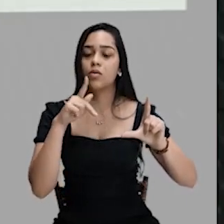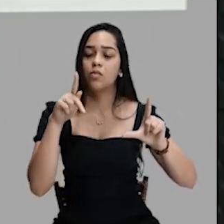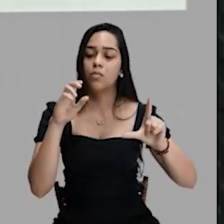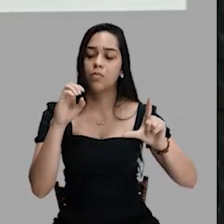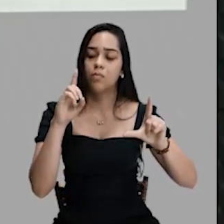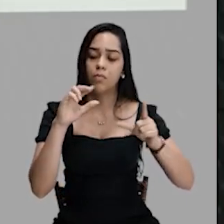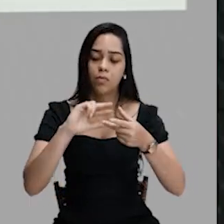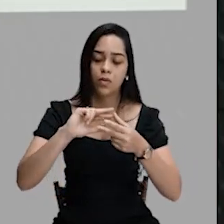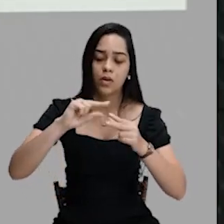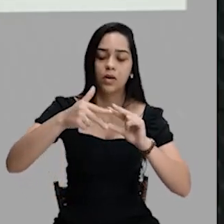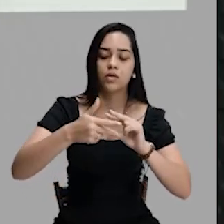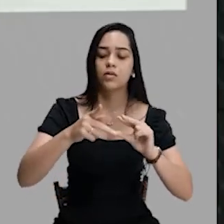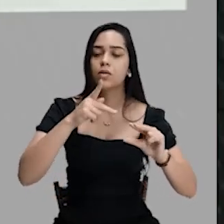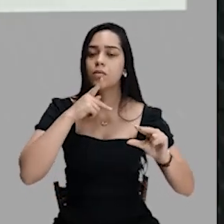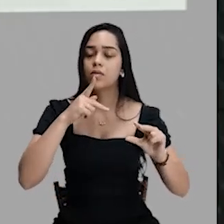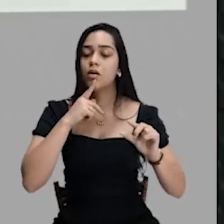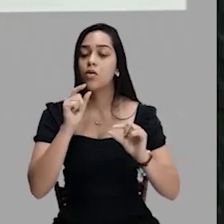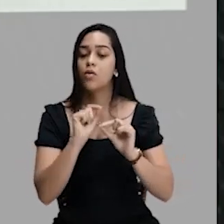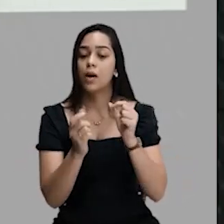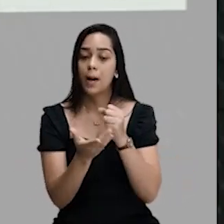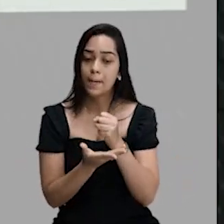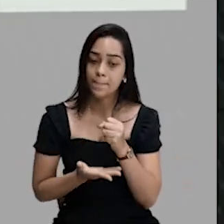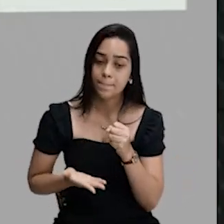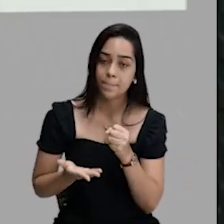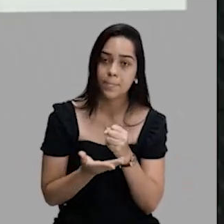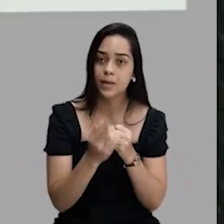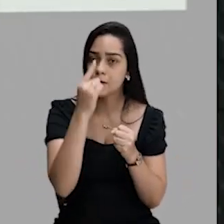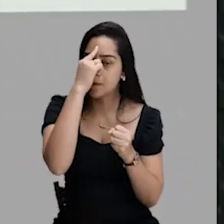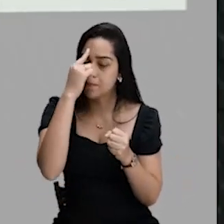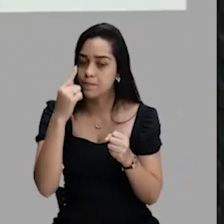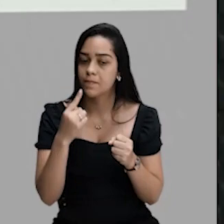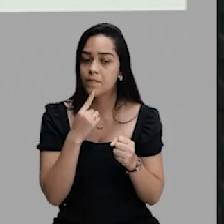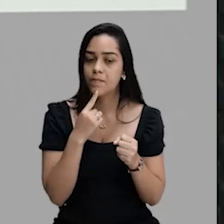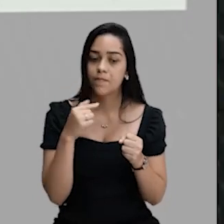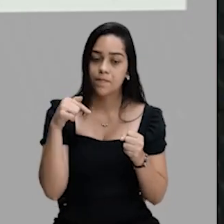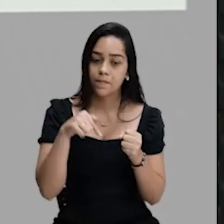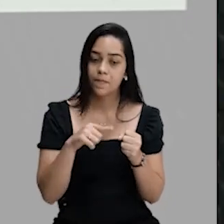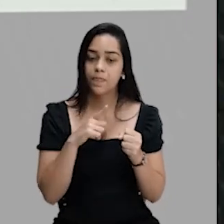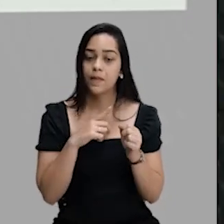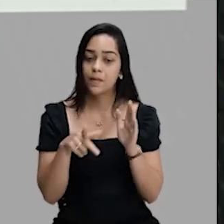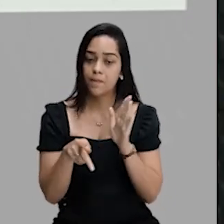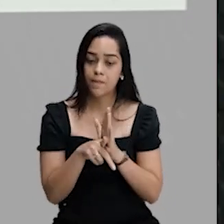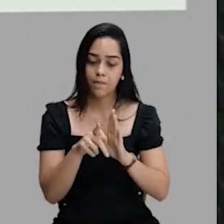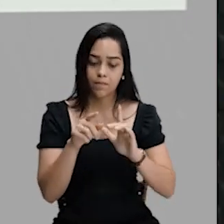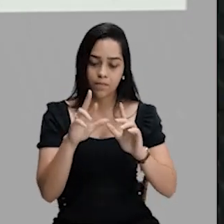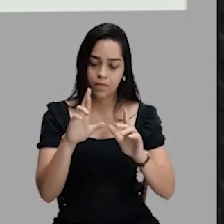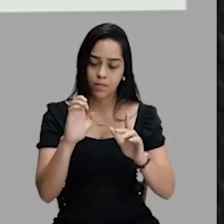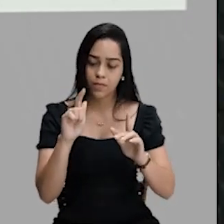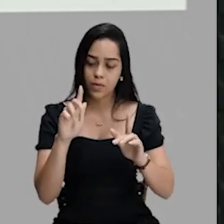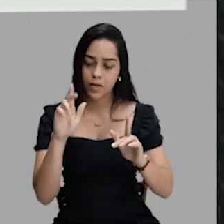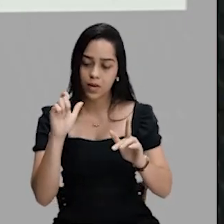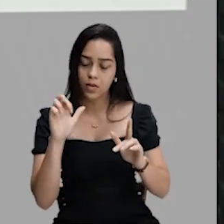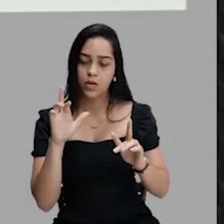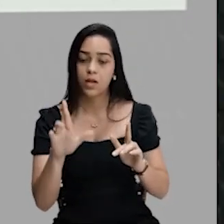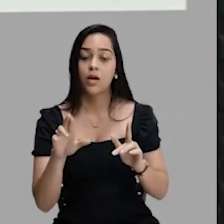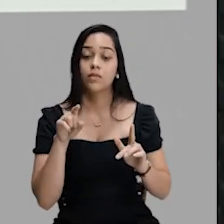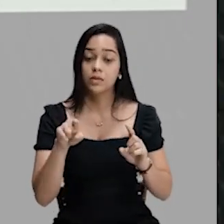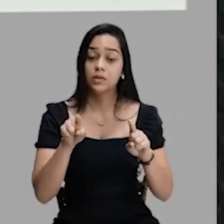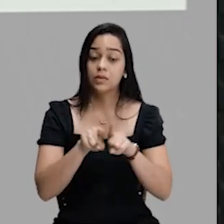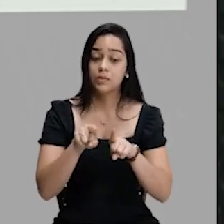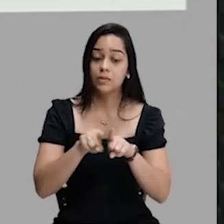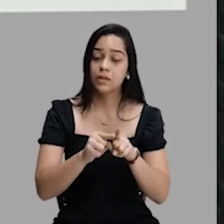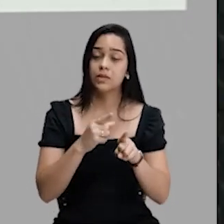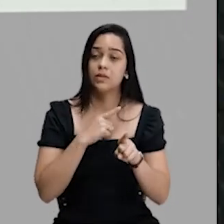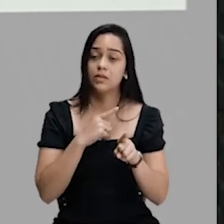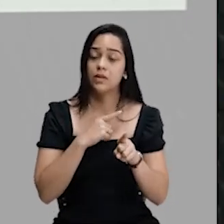Platão, onde a base, a figura, a face que está embaixo, ele é um polígono regular, então você tem